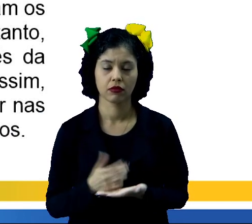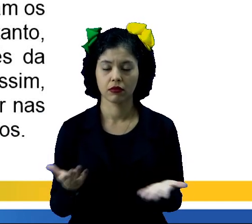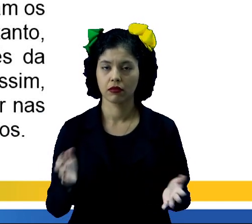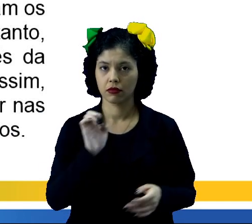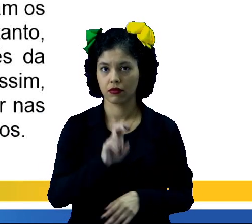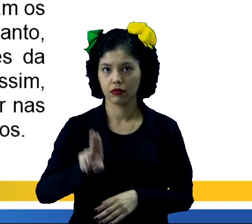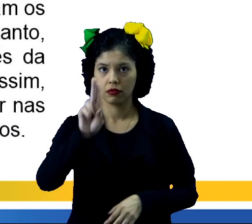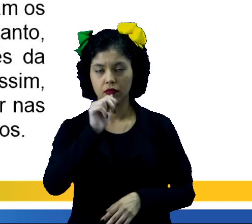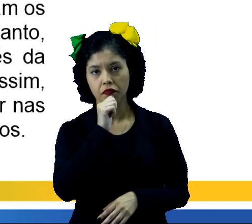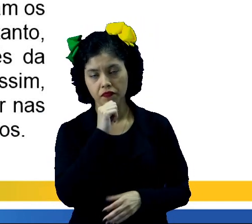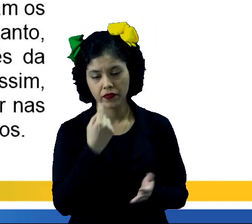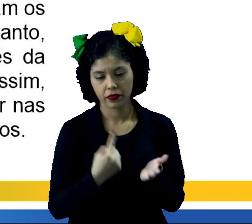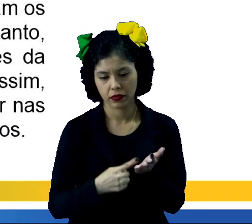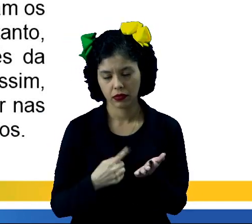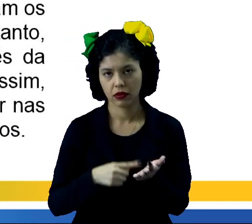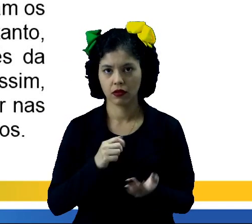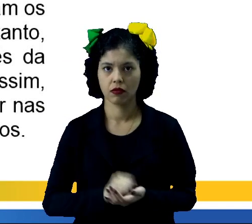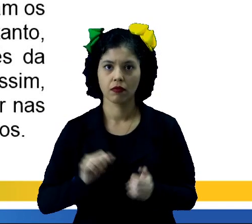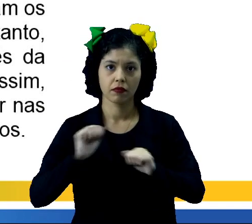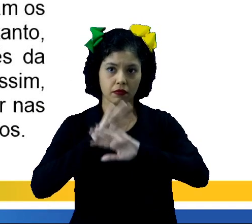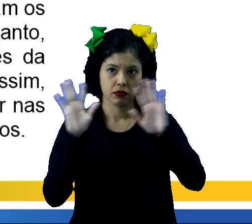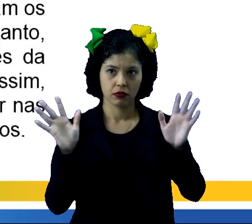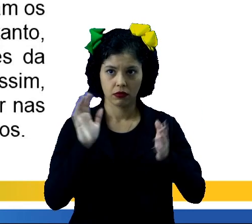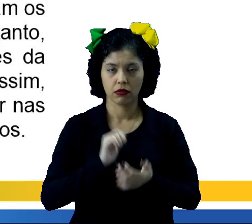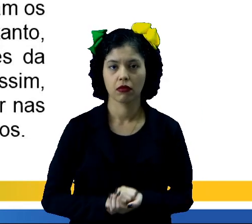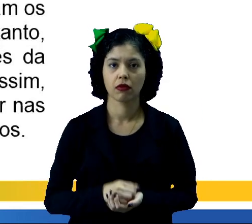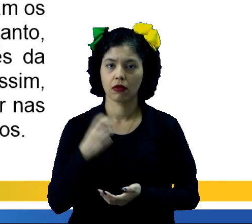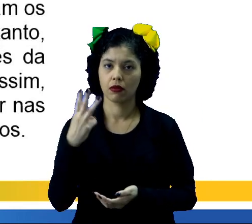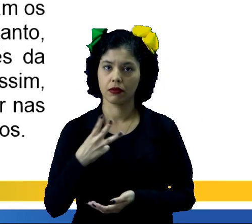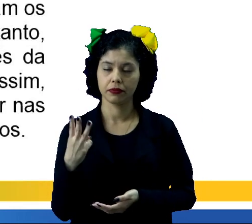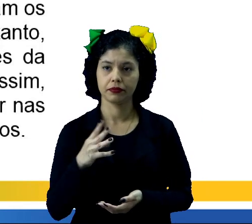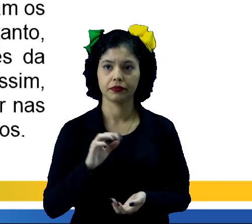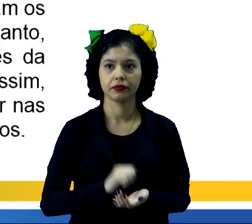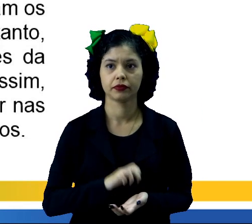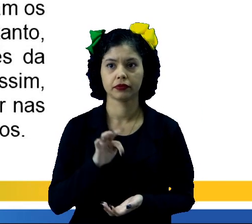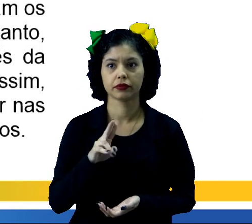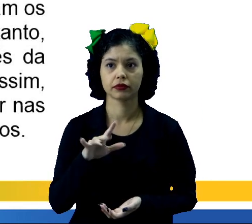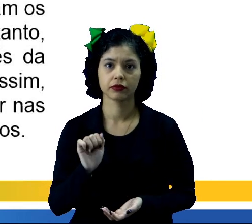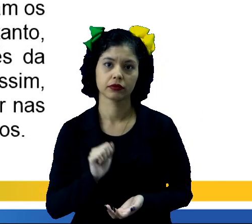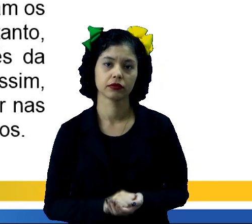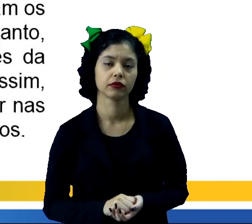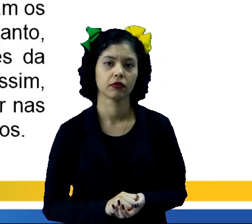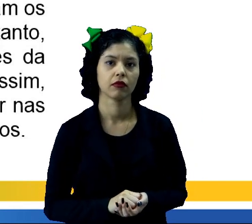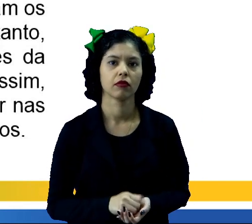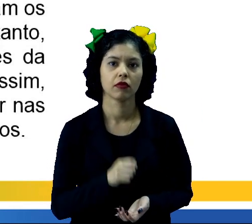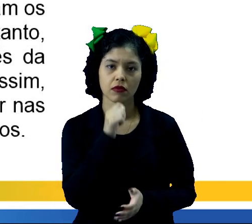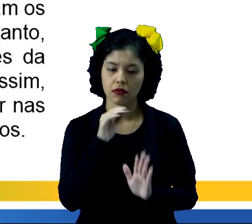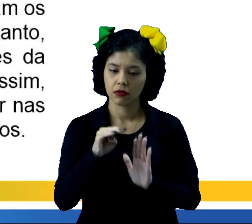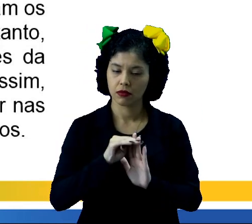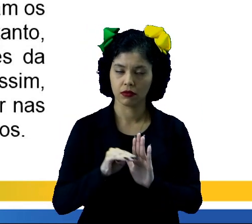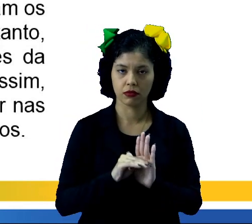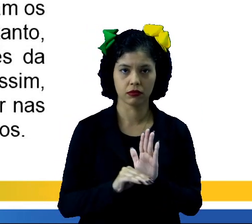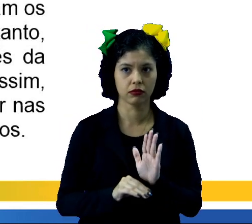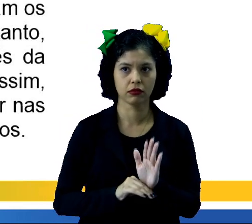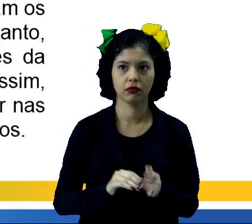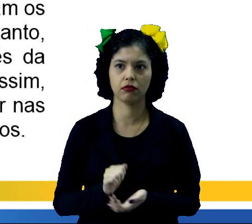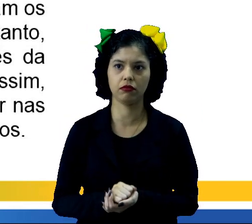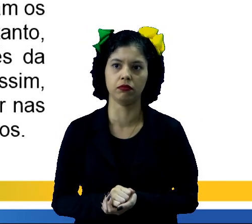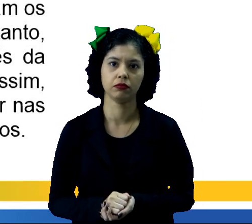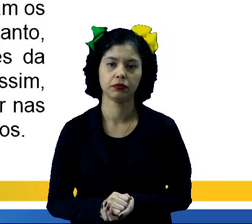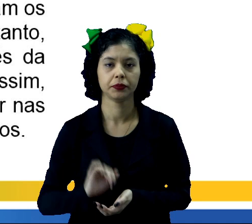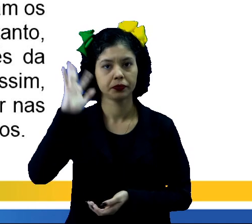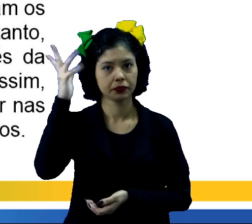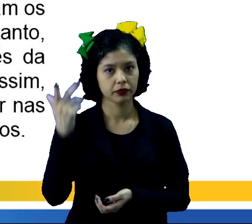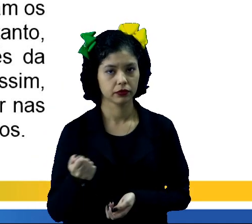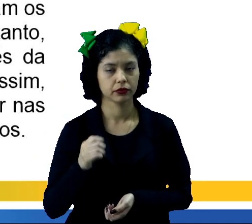Os europeus se consideravam, claro, né, integrantes da terceira etapa e classificavam os asiáticos como primitivos e os